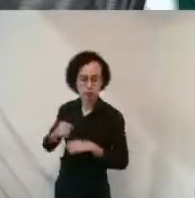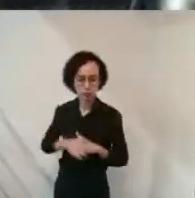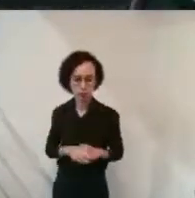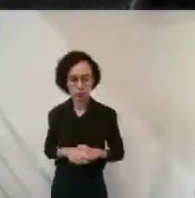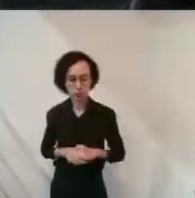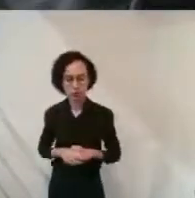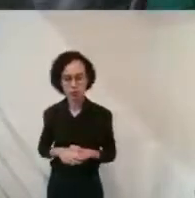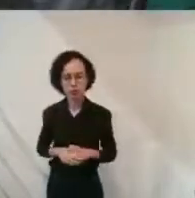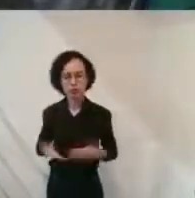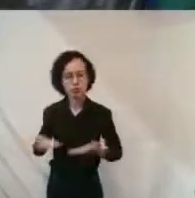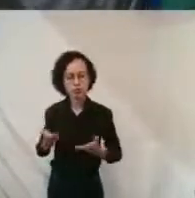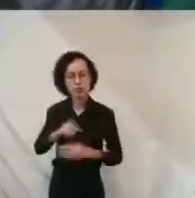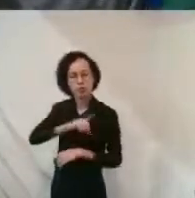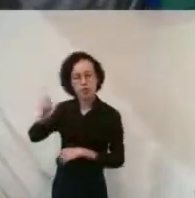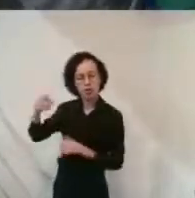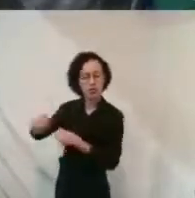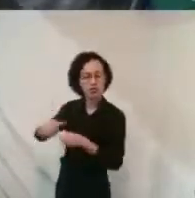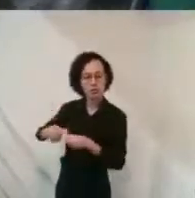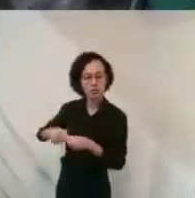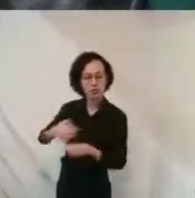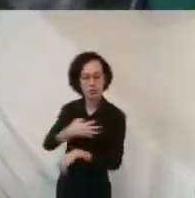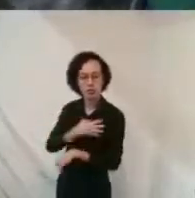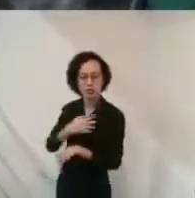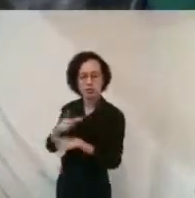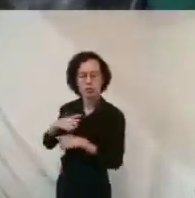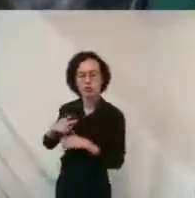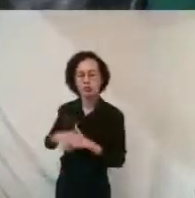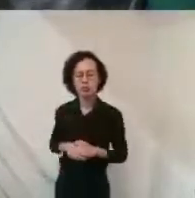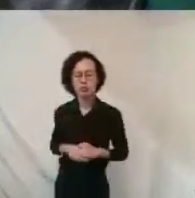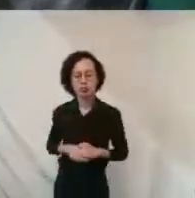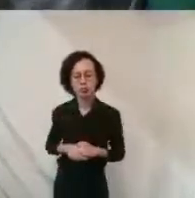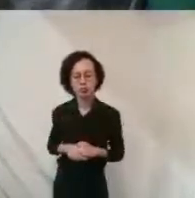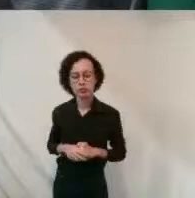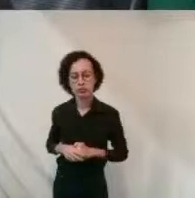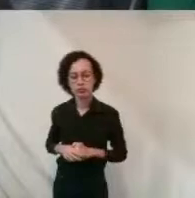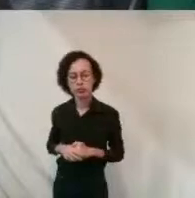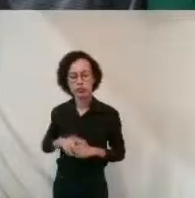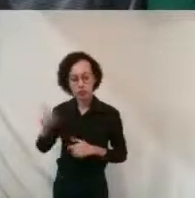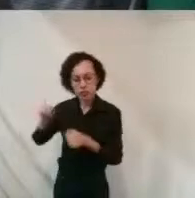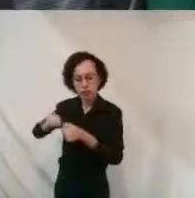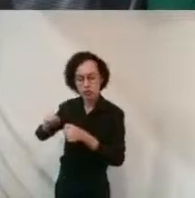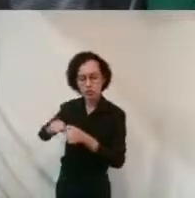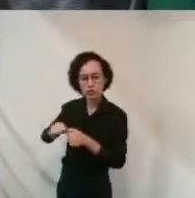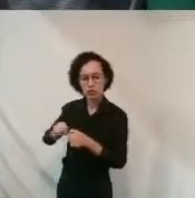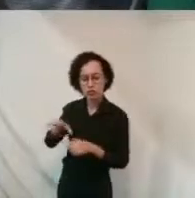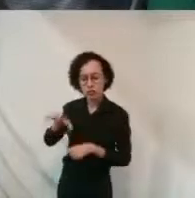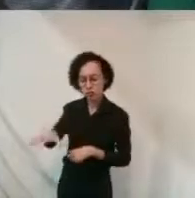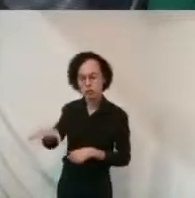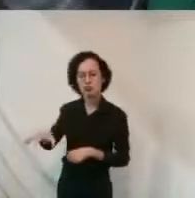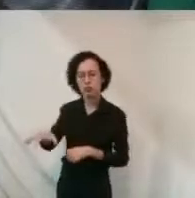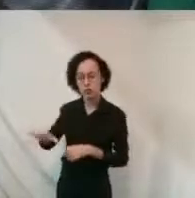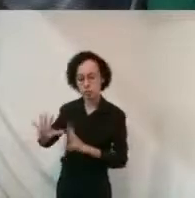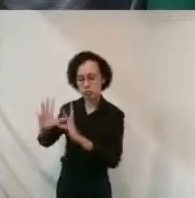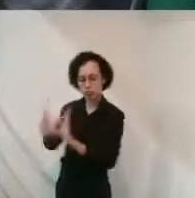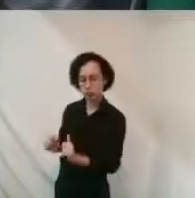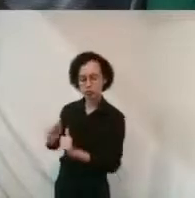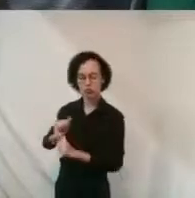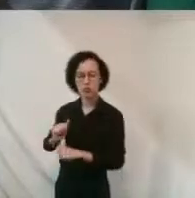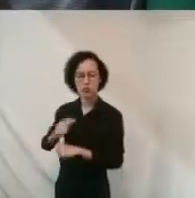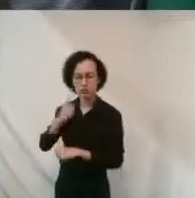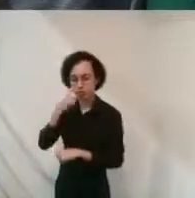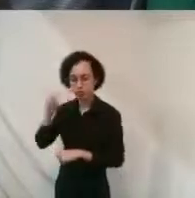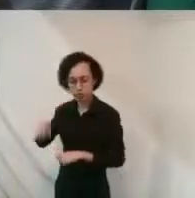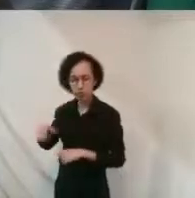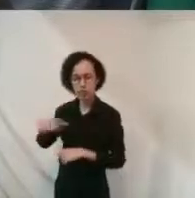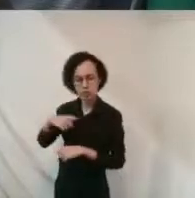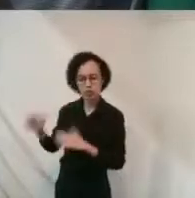Agora, lá em Caicó, já tem uma empresa de reciclagem se instalando lá. Por quê? Porque nós vamos fazer lá o ponto de encerramento do lixão e já tem uma